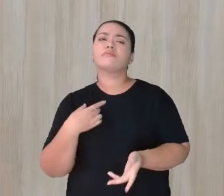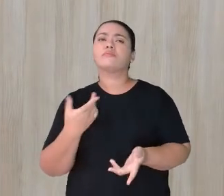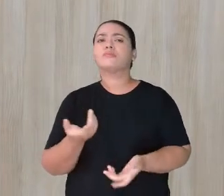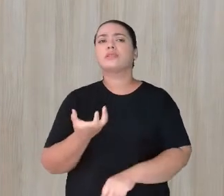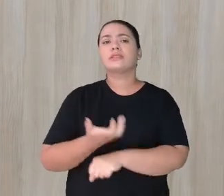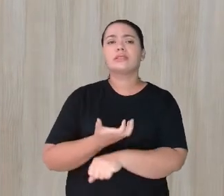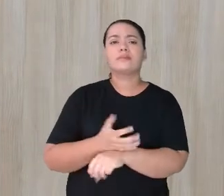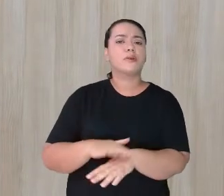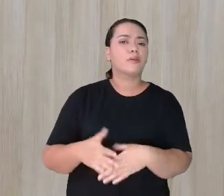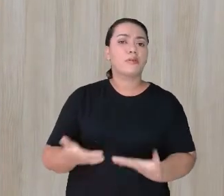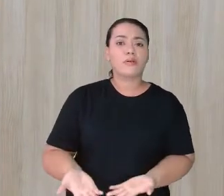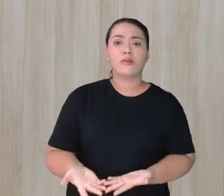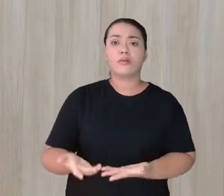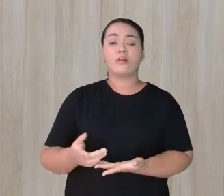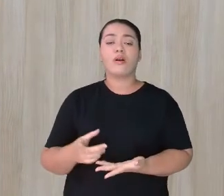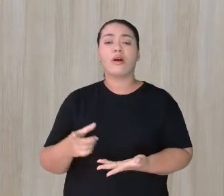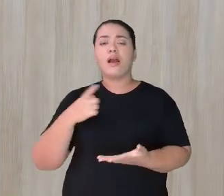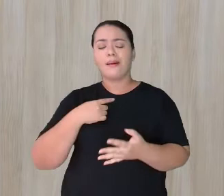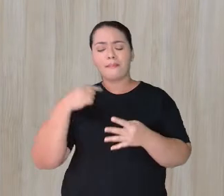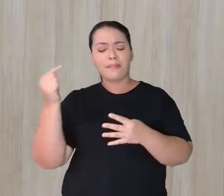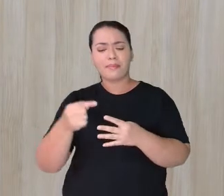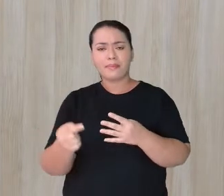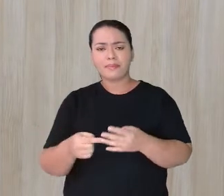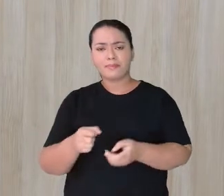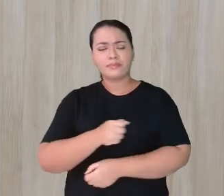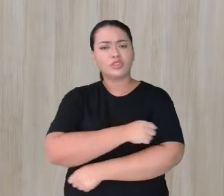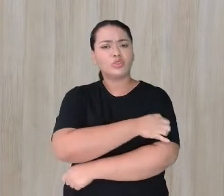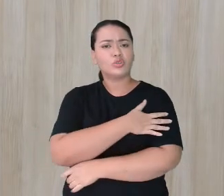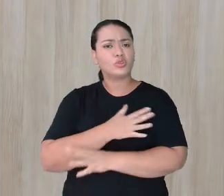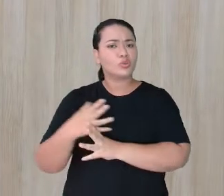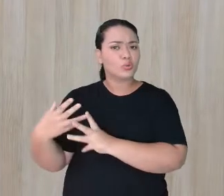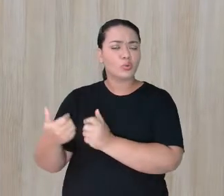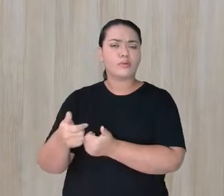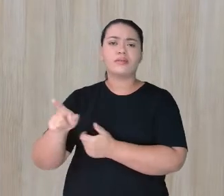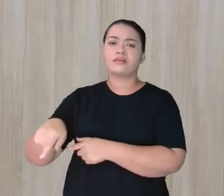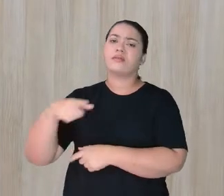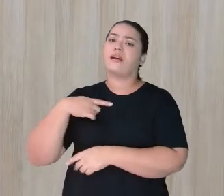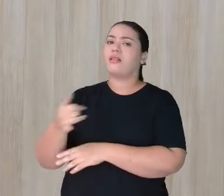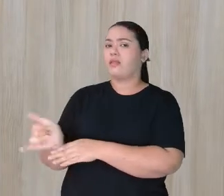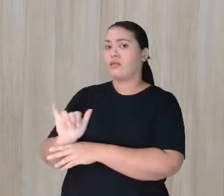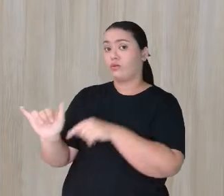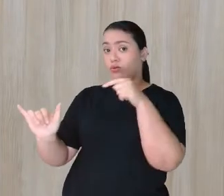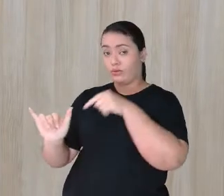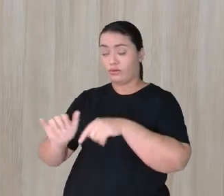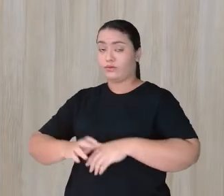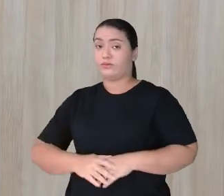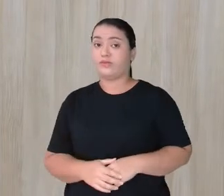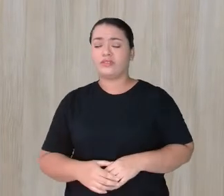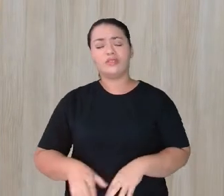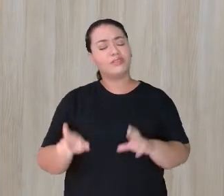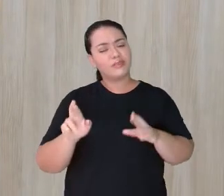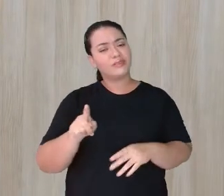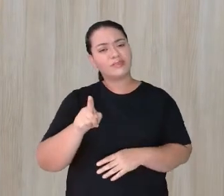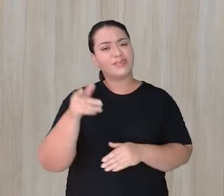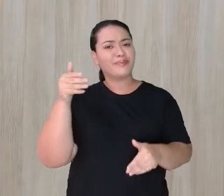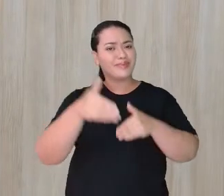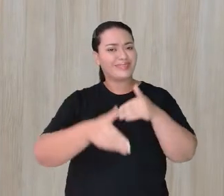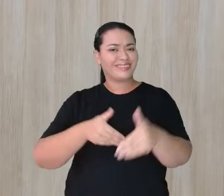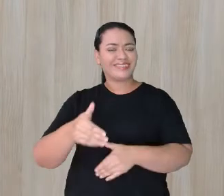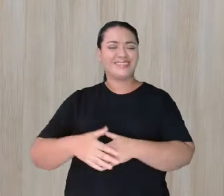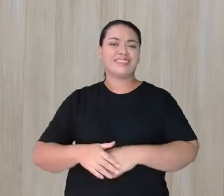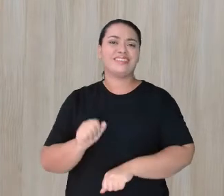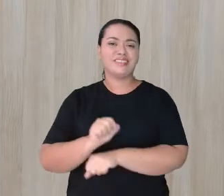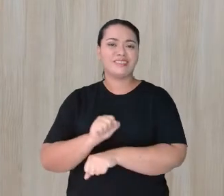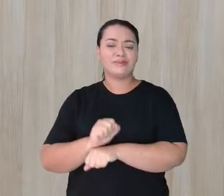de revisão de todas as séries, elas estão disponíveis aí no YouTube. Então, esperamos a participação de